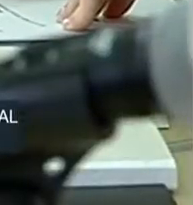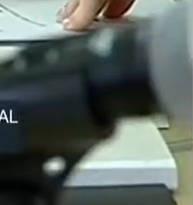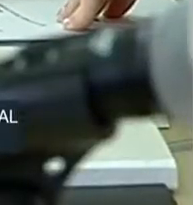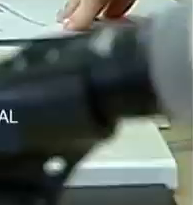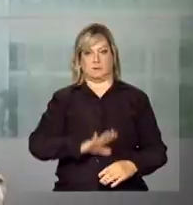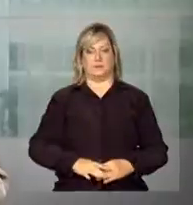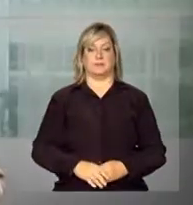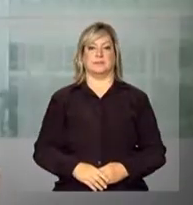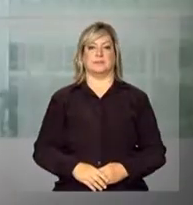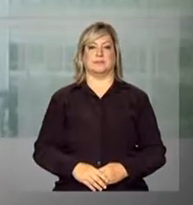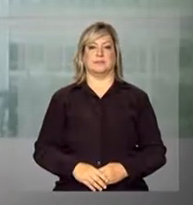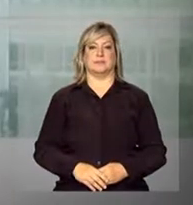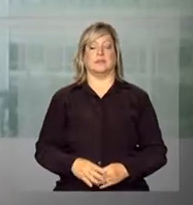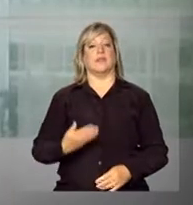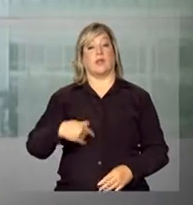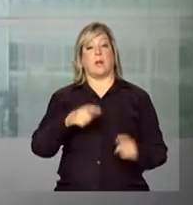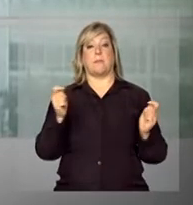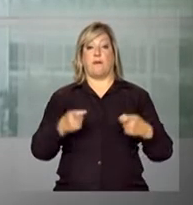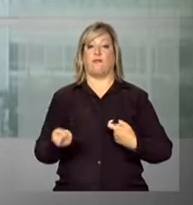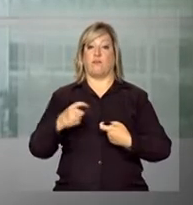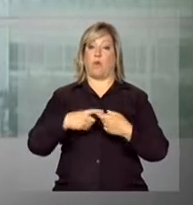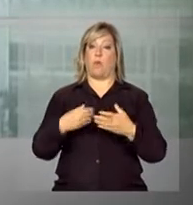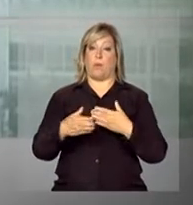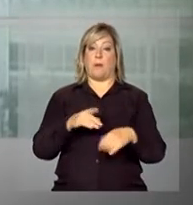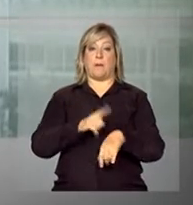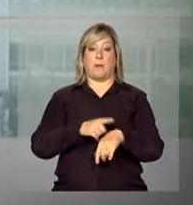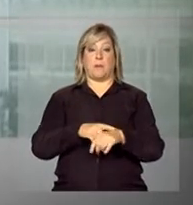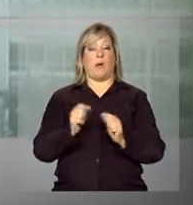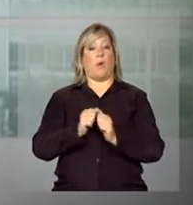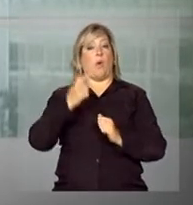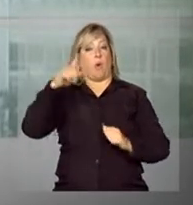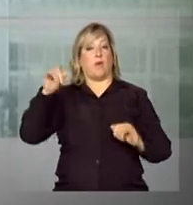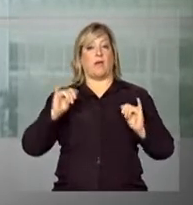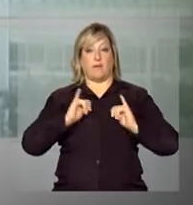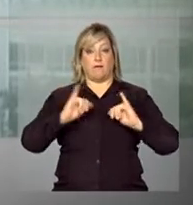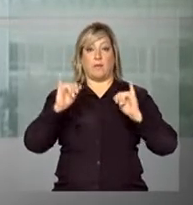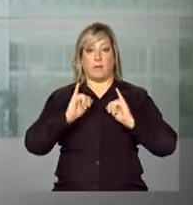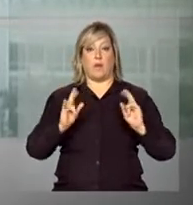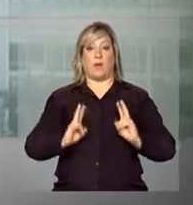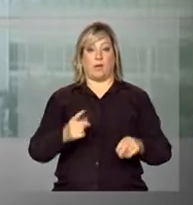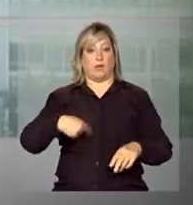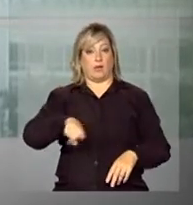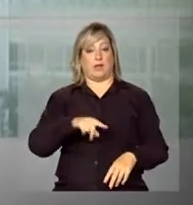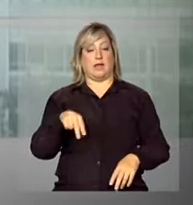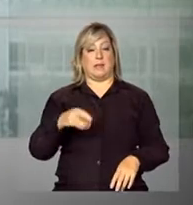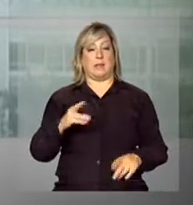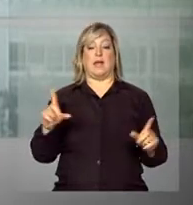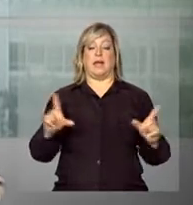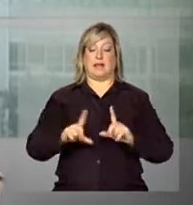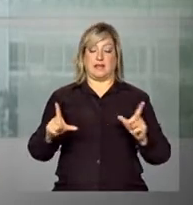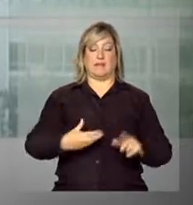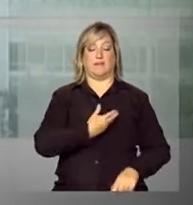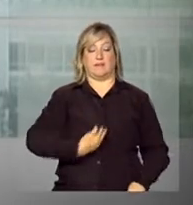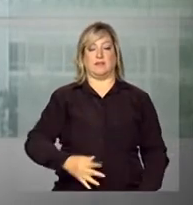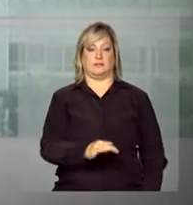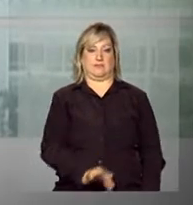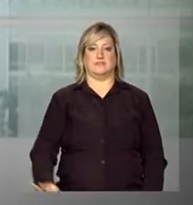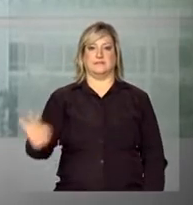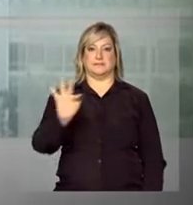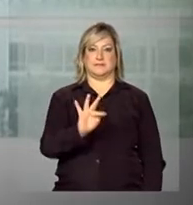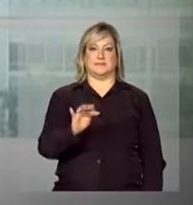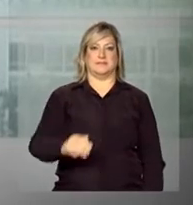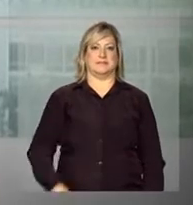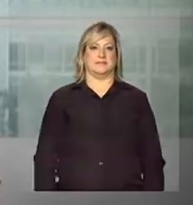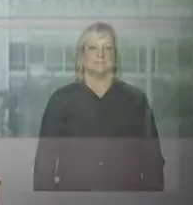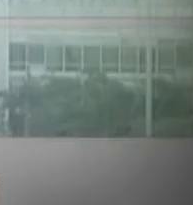e nós podemos voltar a qualquer momento com outras informações Continue com a gente na NBR a TV